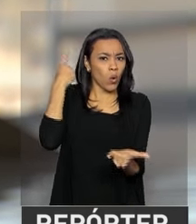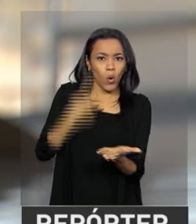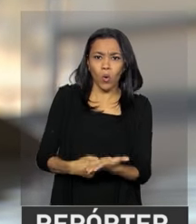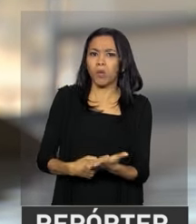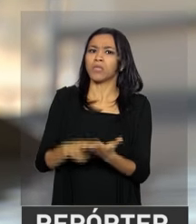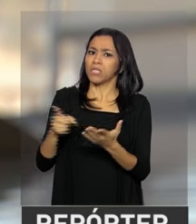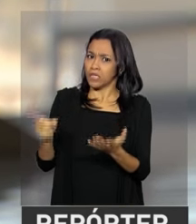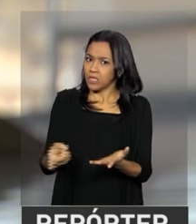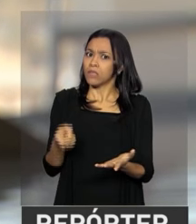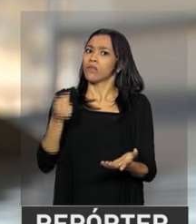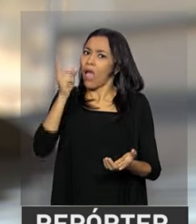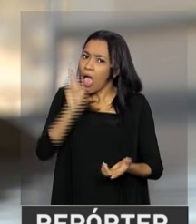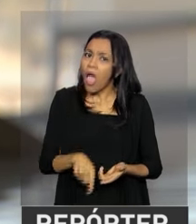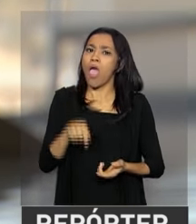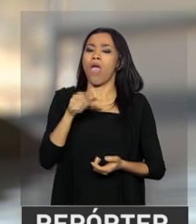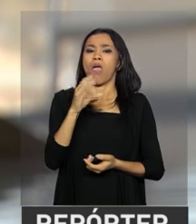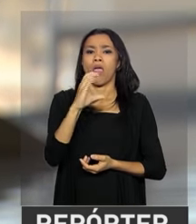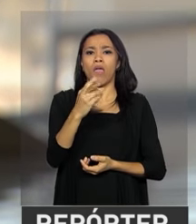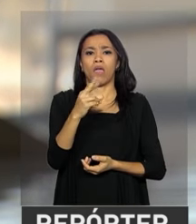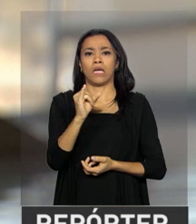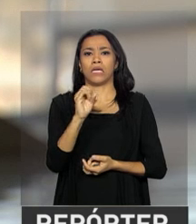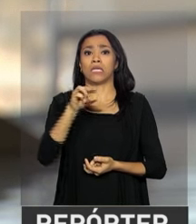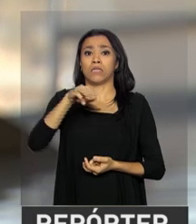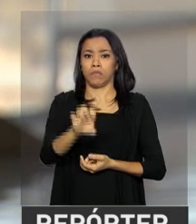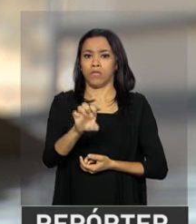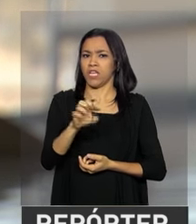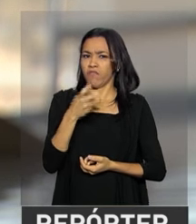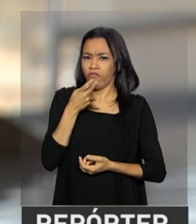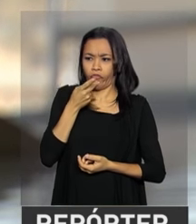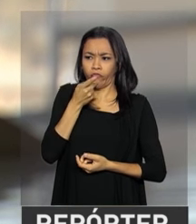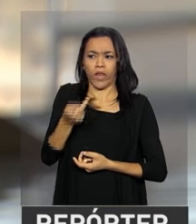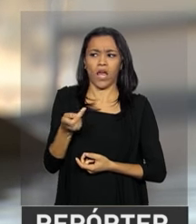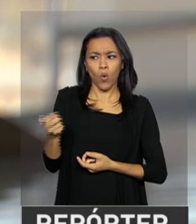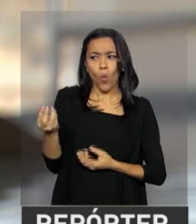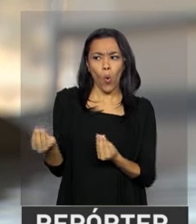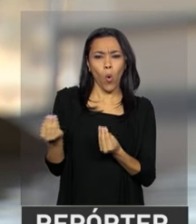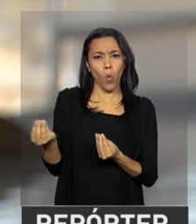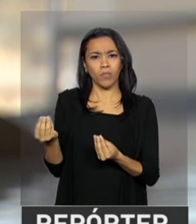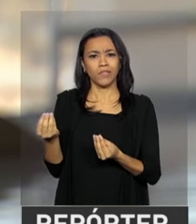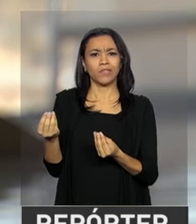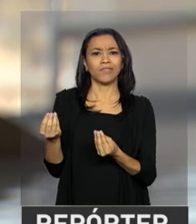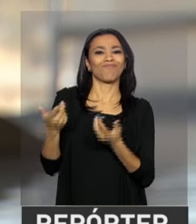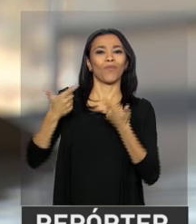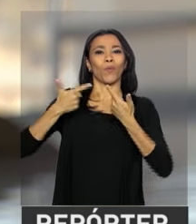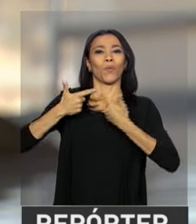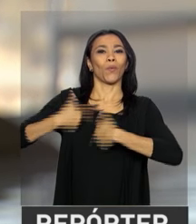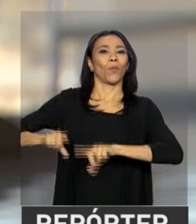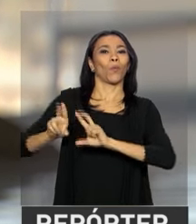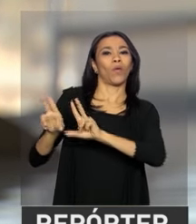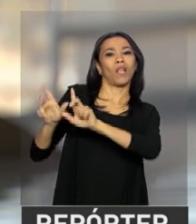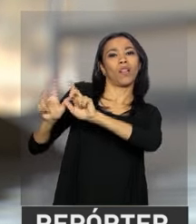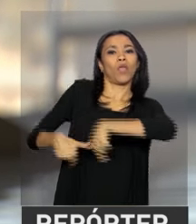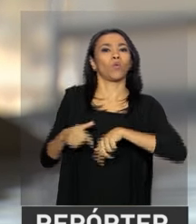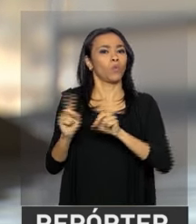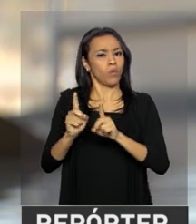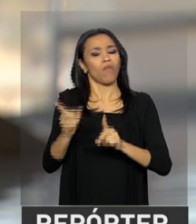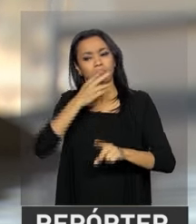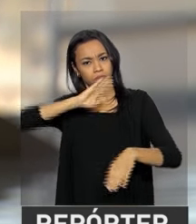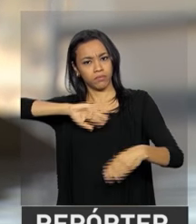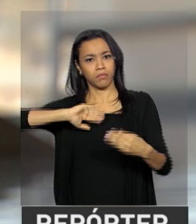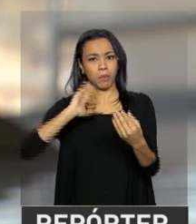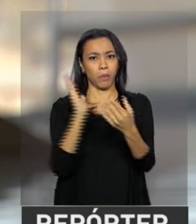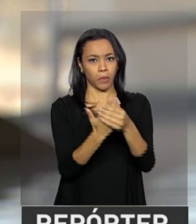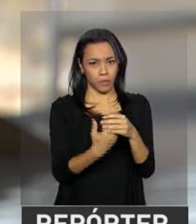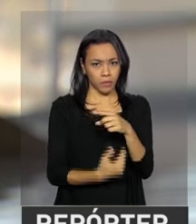e criminosas e disse que não vai deixar que afirmações como essa passem em branco. Segundo Temer, alguém que tivesse cometido